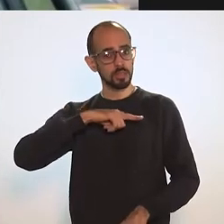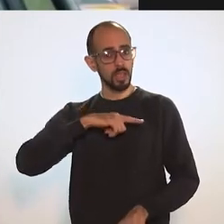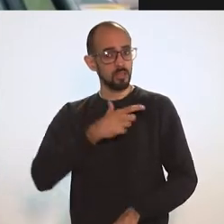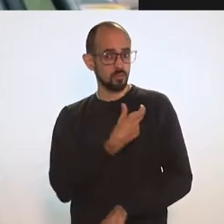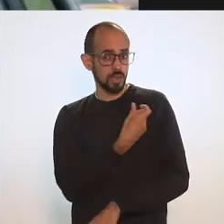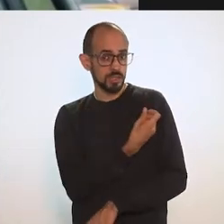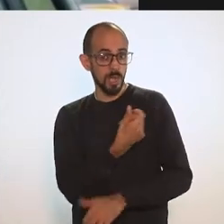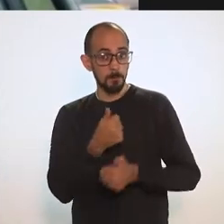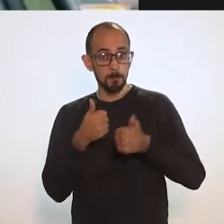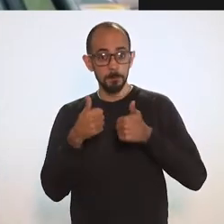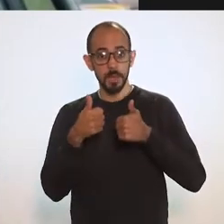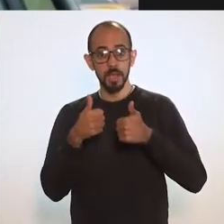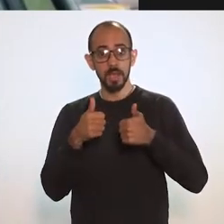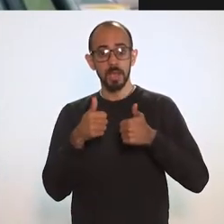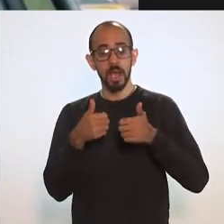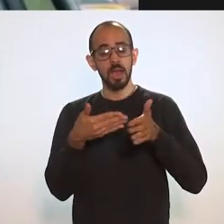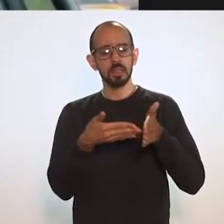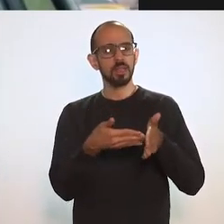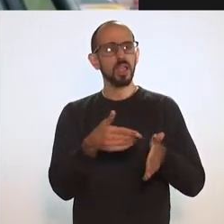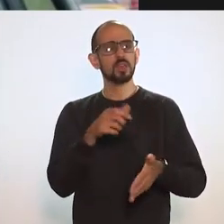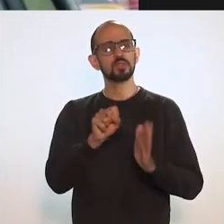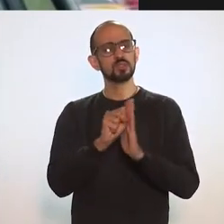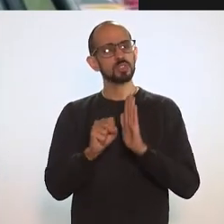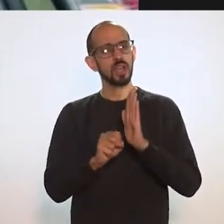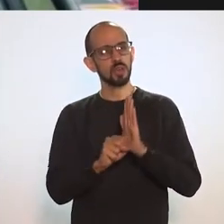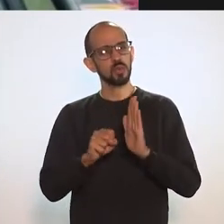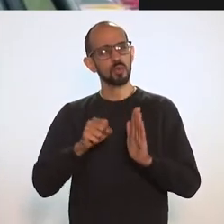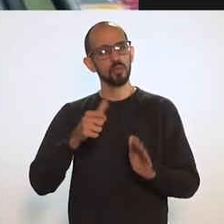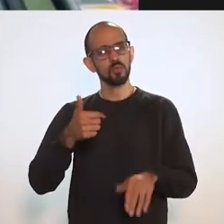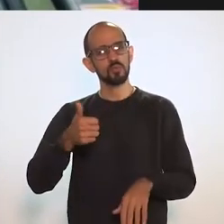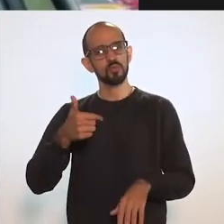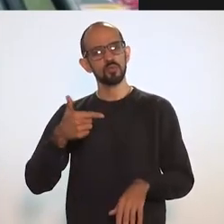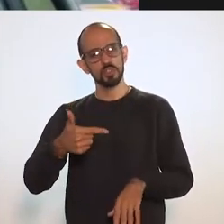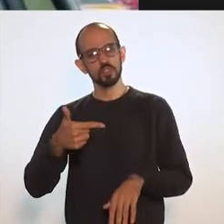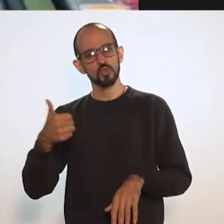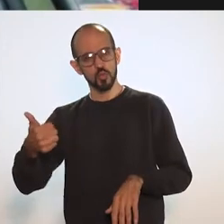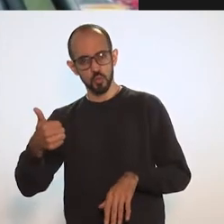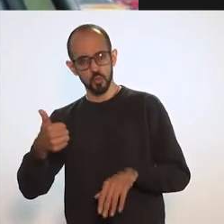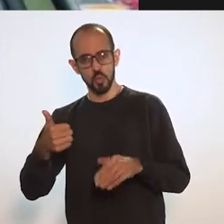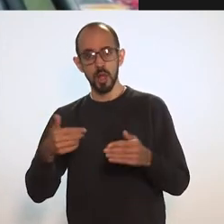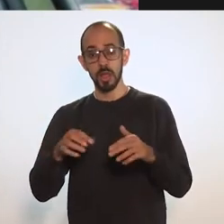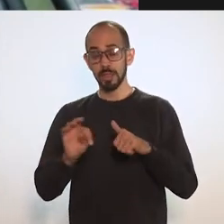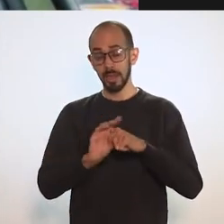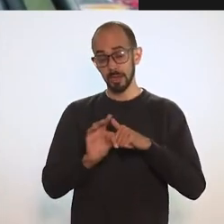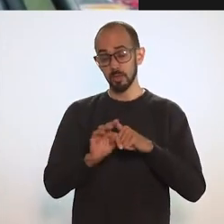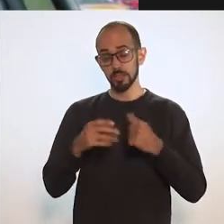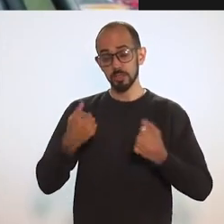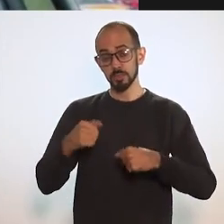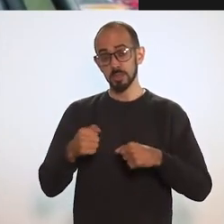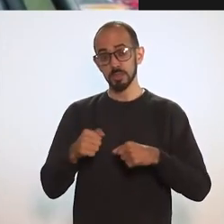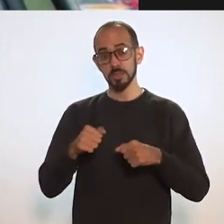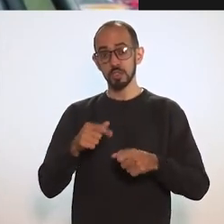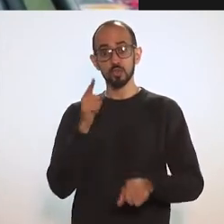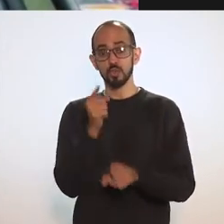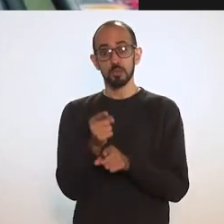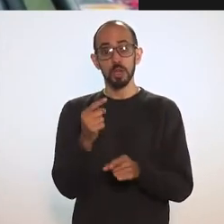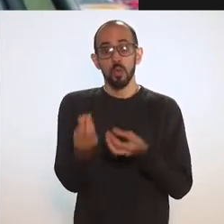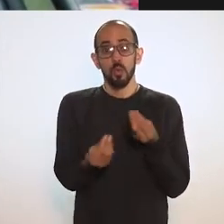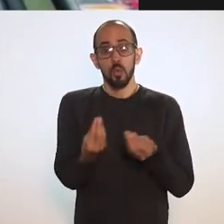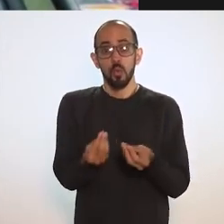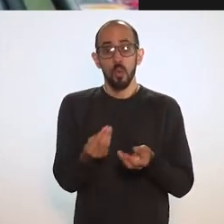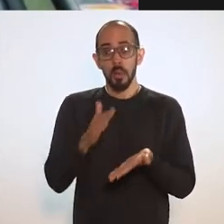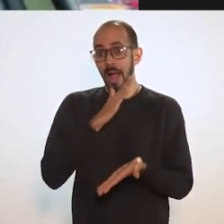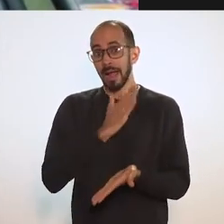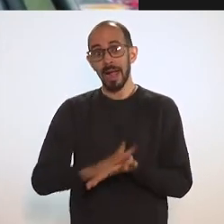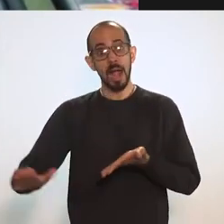Todas funcionando bem. Tecnicamente, a gente poderia estar discutindo a erradicação do coronavírus. E a gente não vai chegar porque a